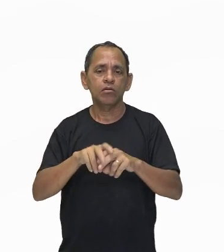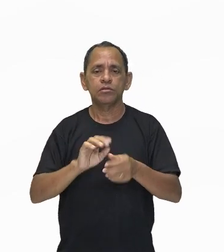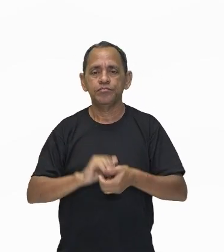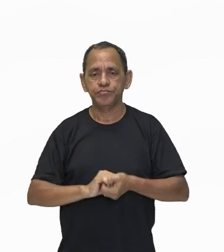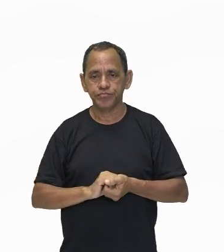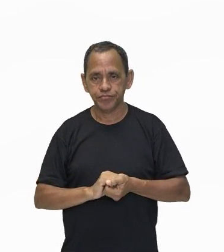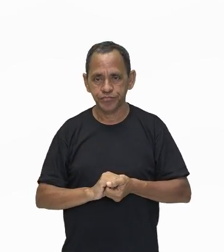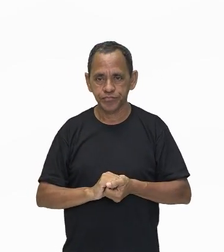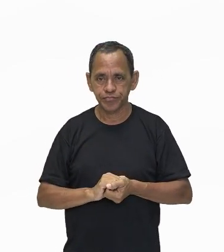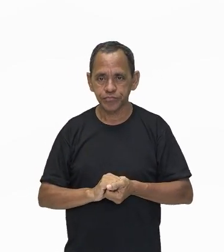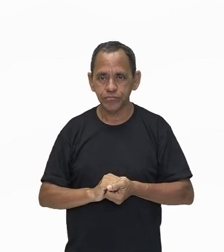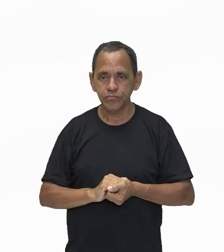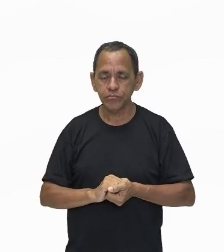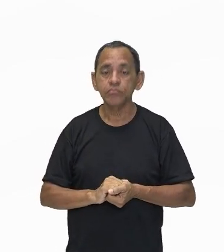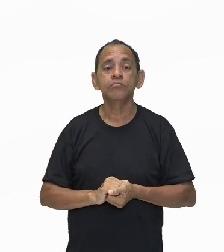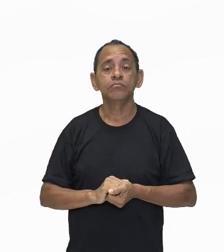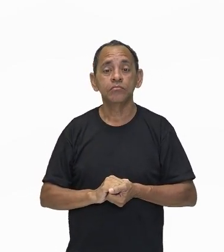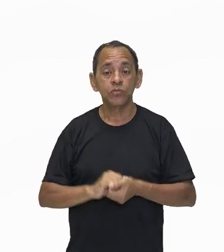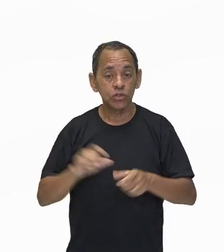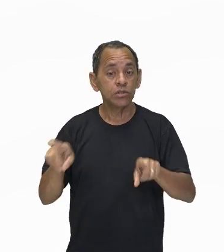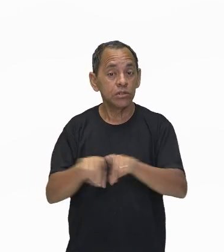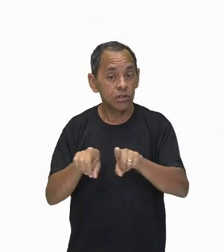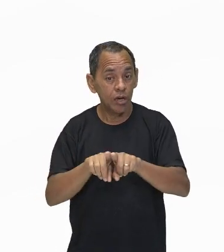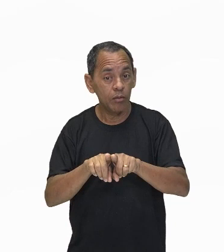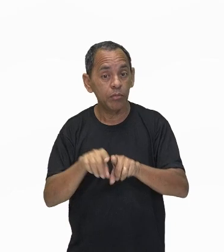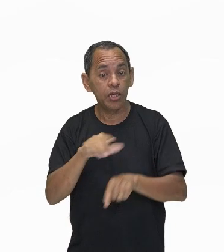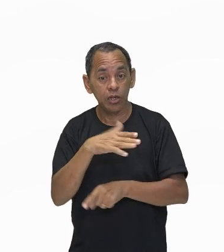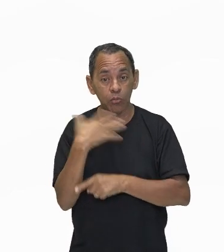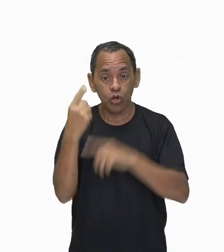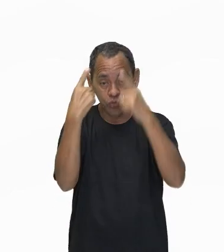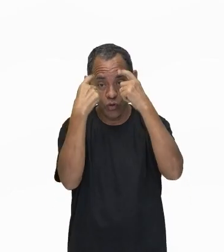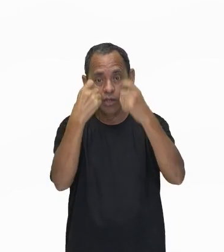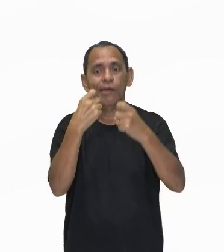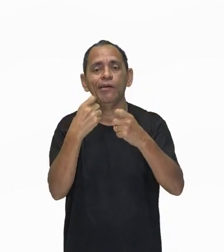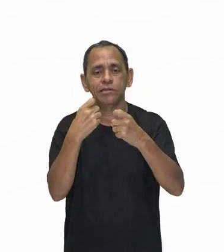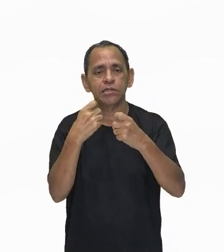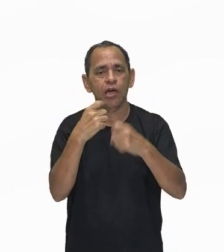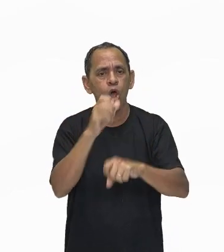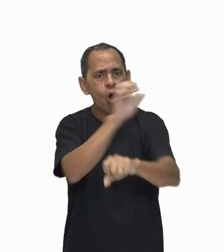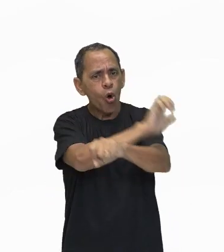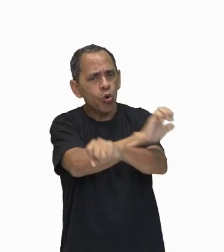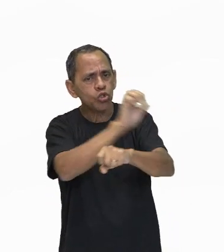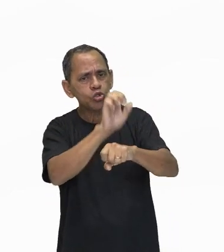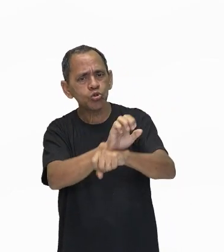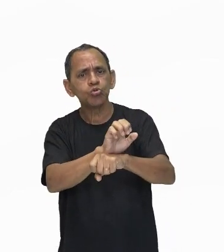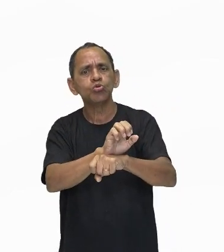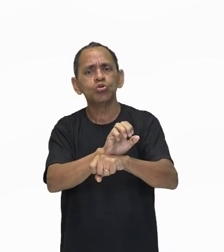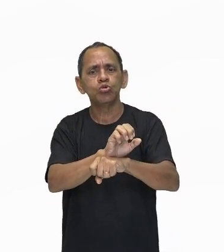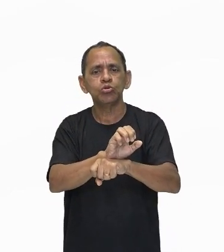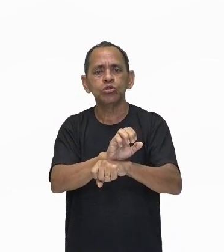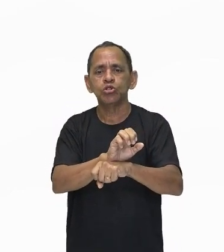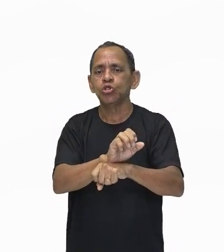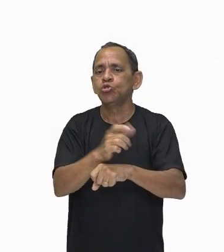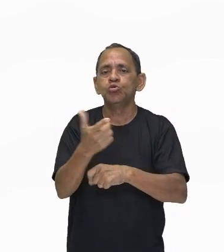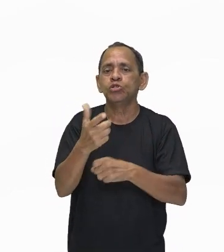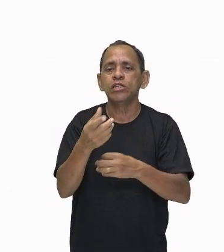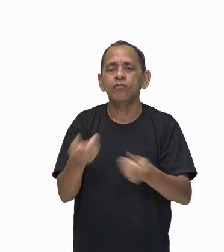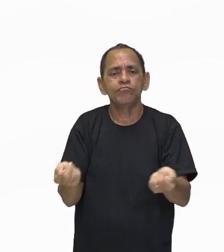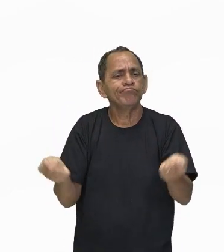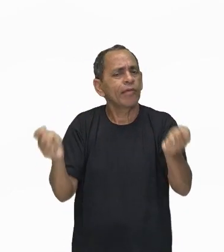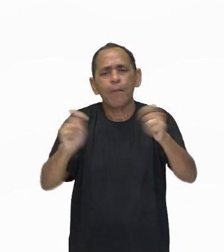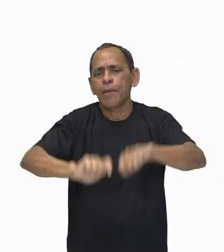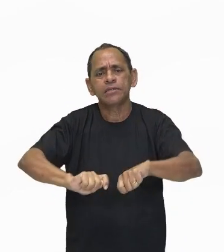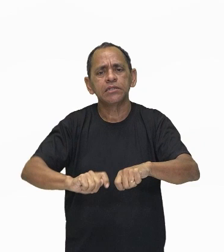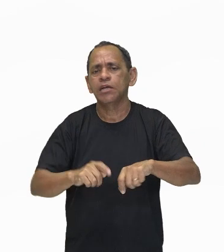Ou seja, a gente vê então as mortes violentas em que o Estado ele foi incapaz de identificar